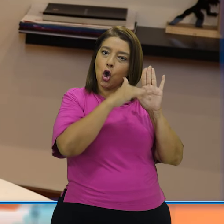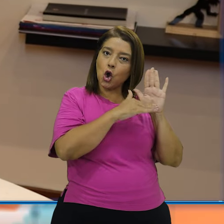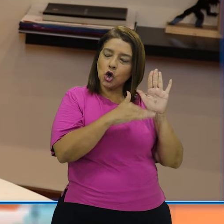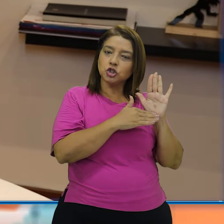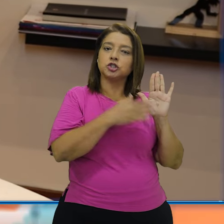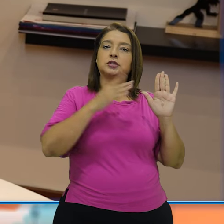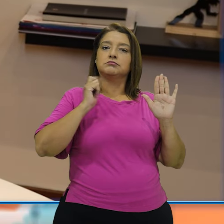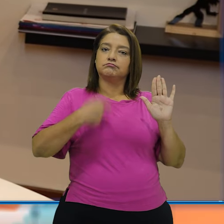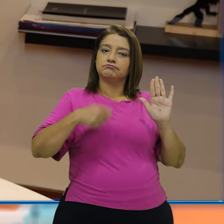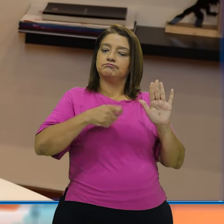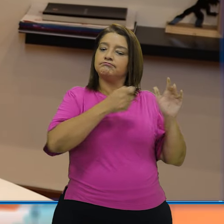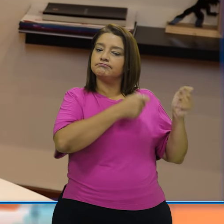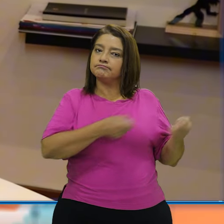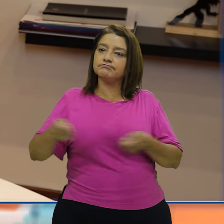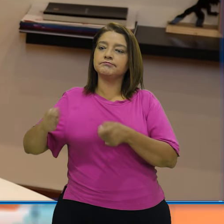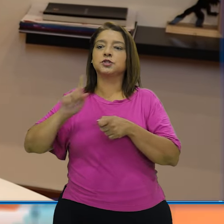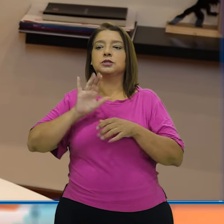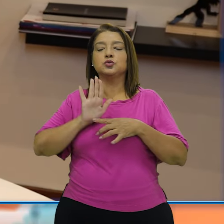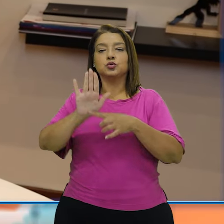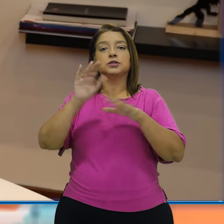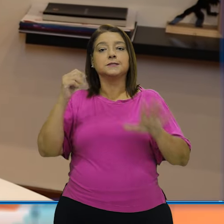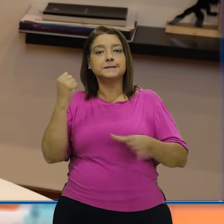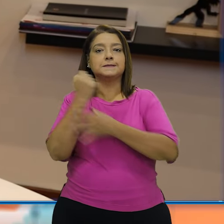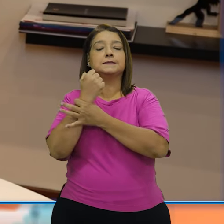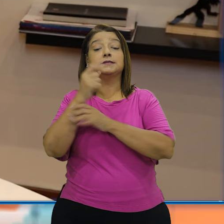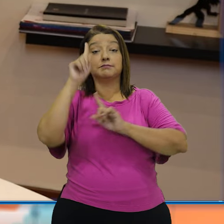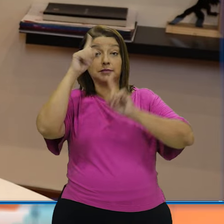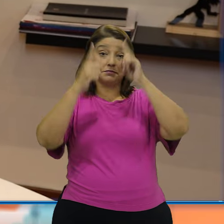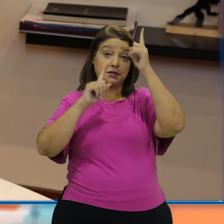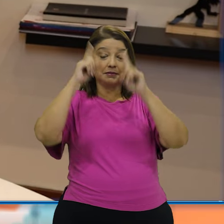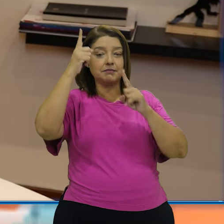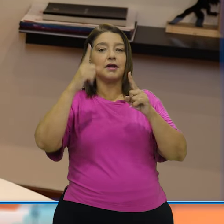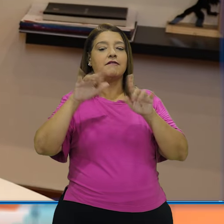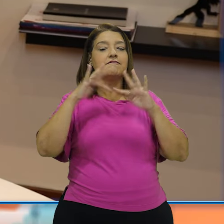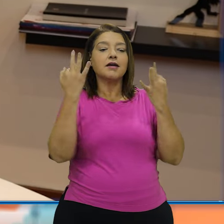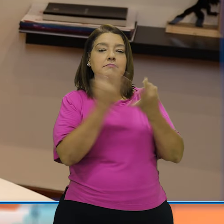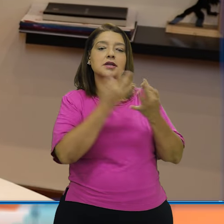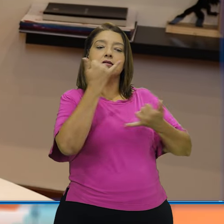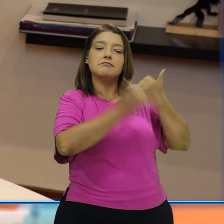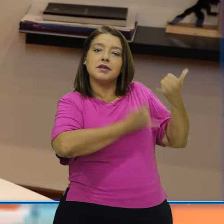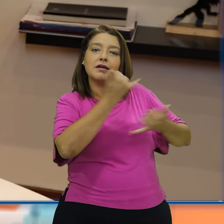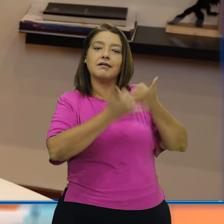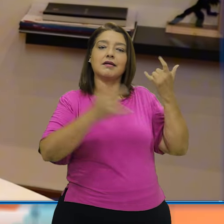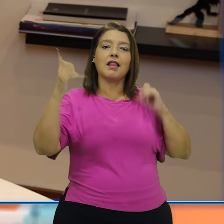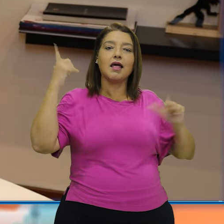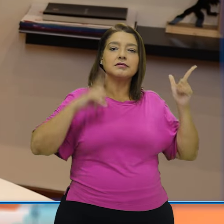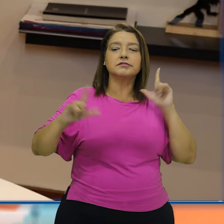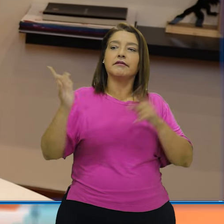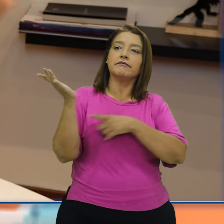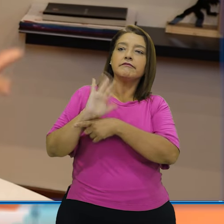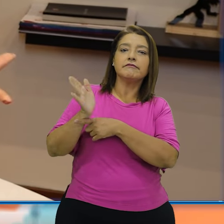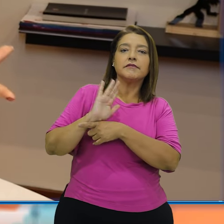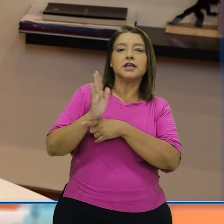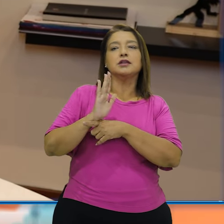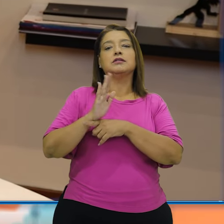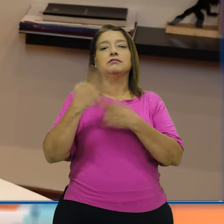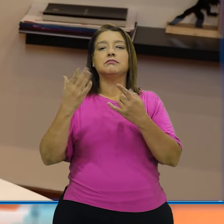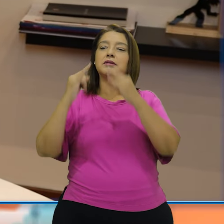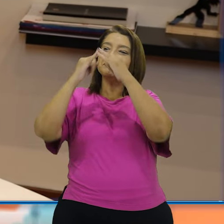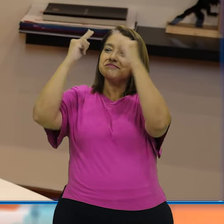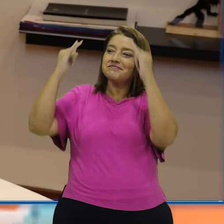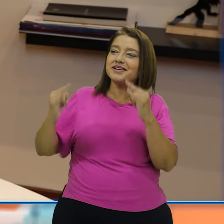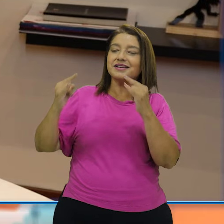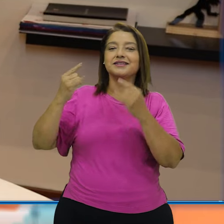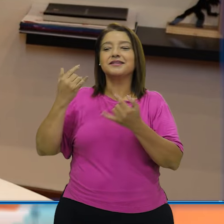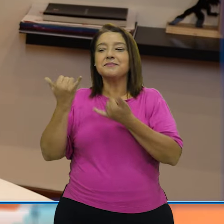porque a previsibilidade traz segurança, promover atividades criativas e divertidas em família, como, por exemplo, assistir a filmes ou acampar